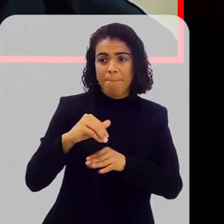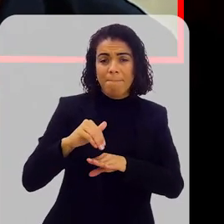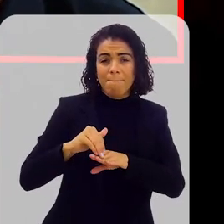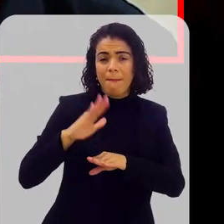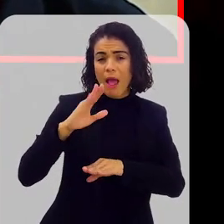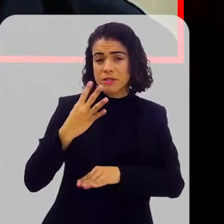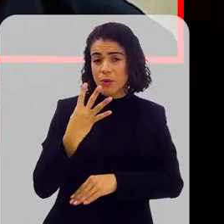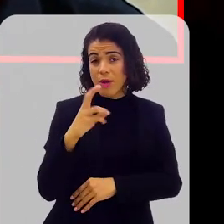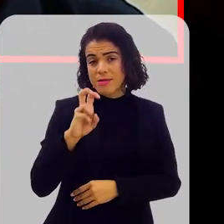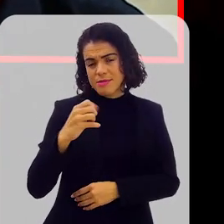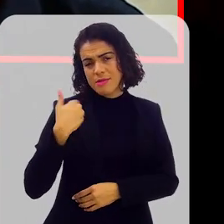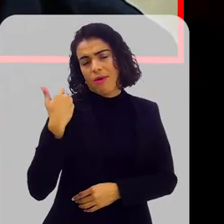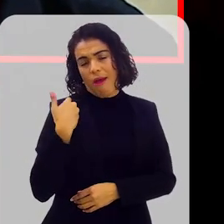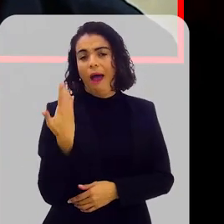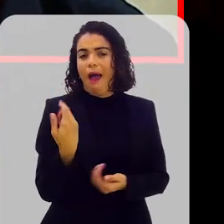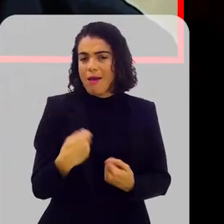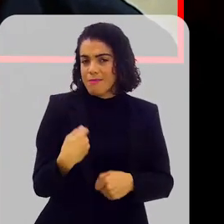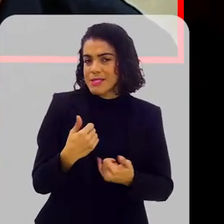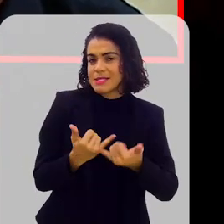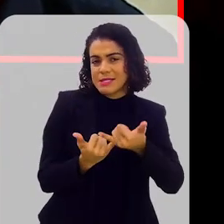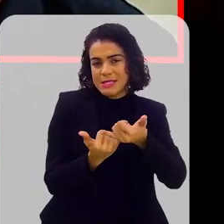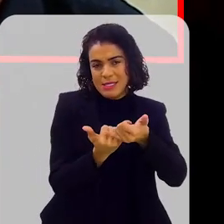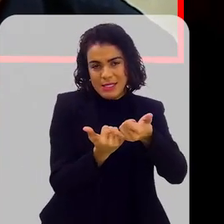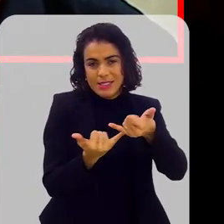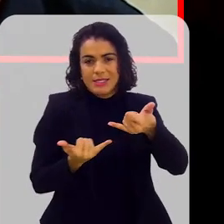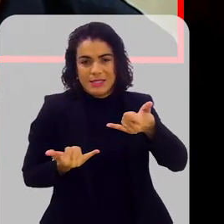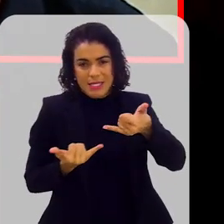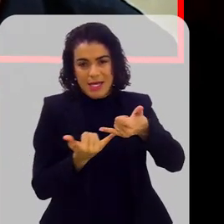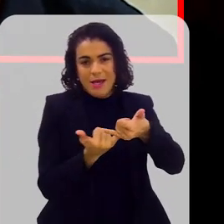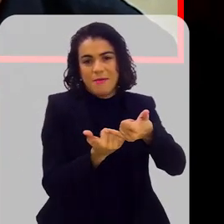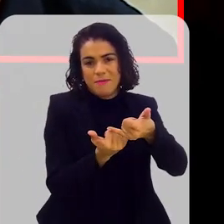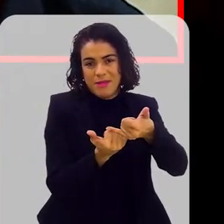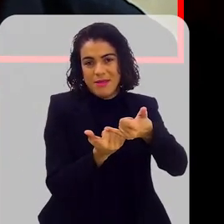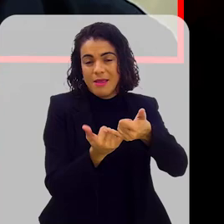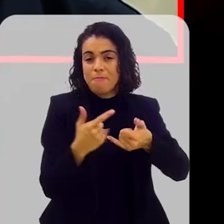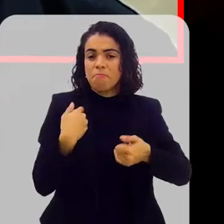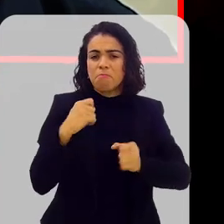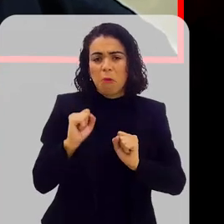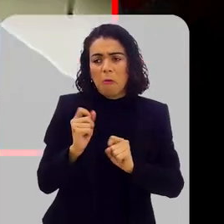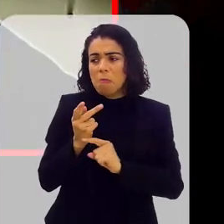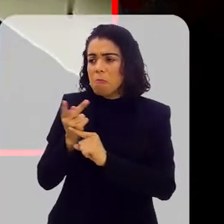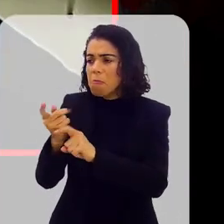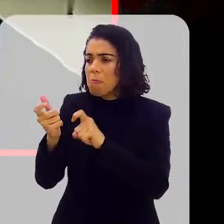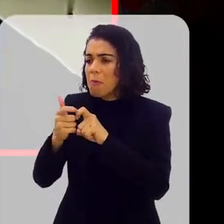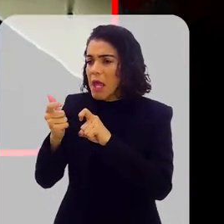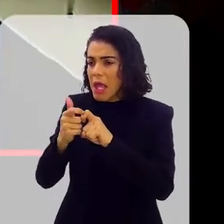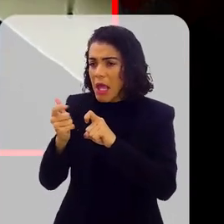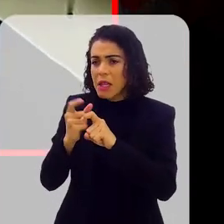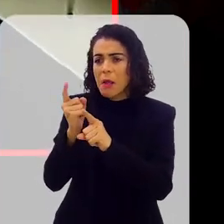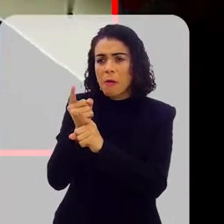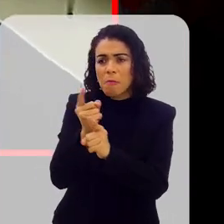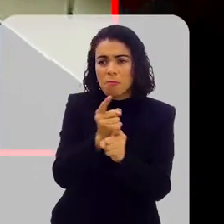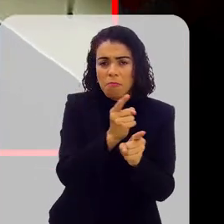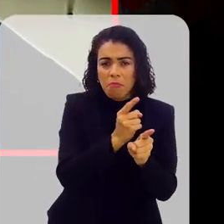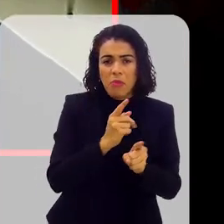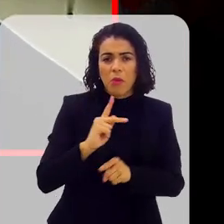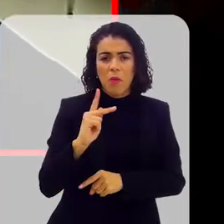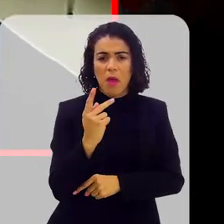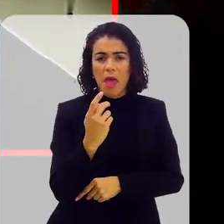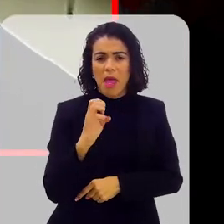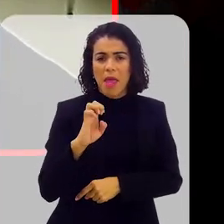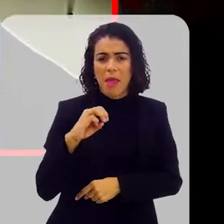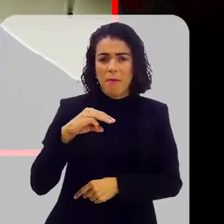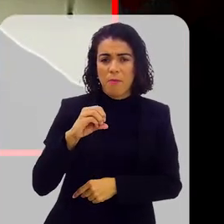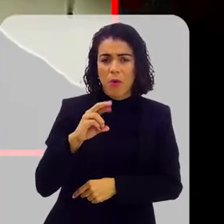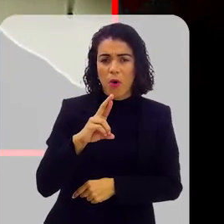tem mais do que 45 anos de idade, ele tem que fazer uma colonoscopia para investigar. Ele pode até ir no proctologista, identifica uma lesão